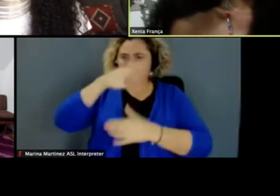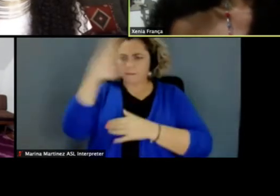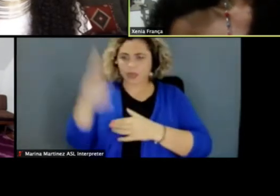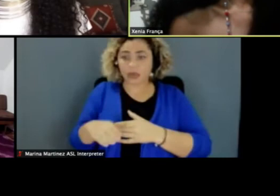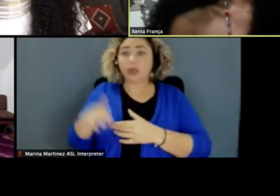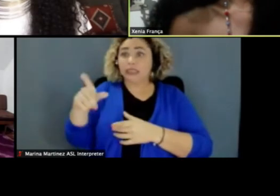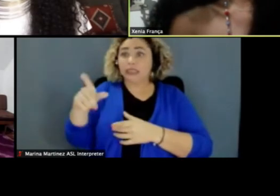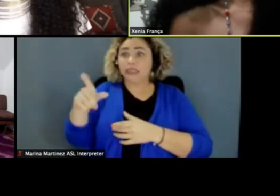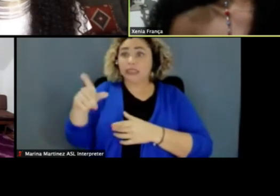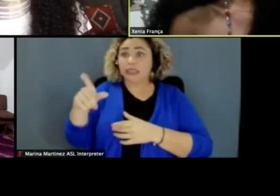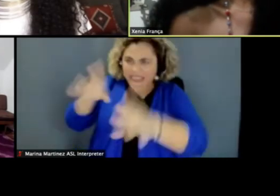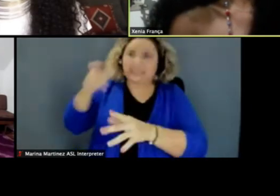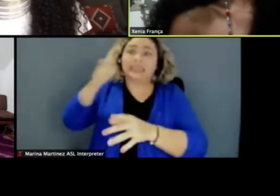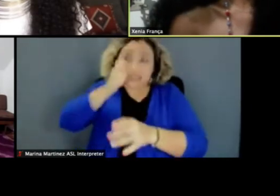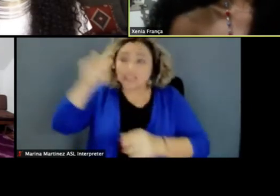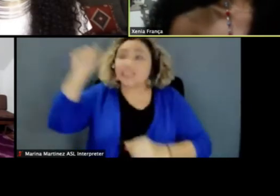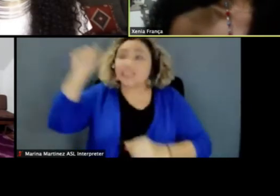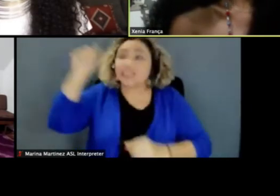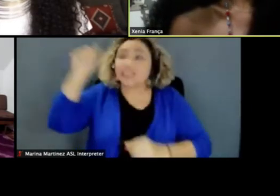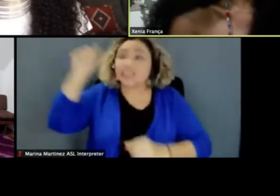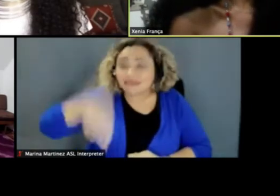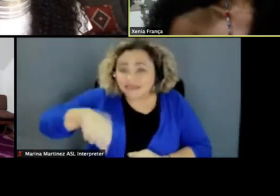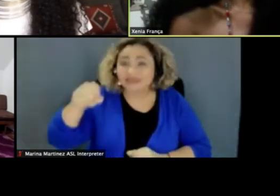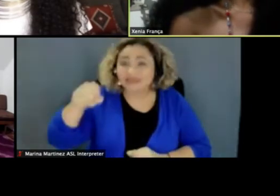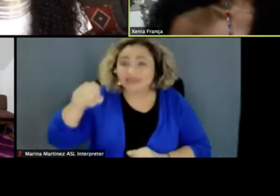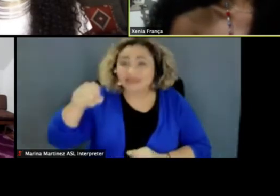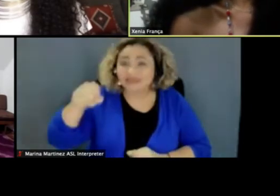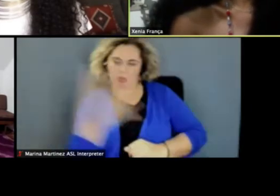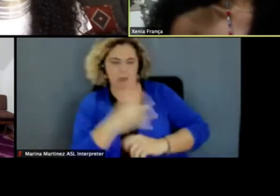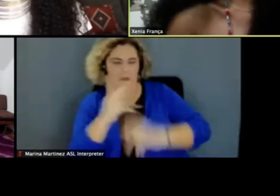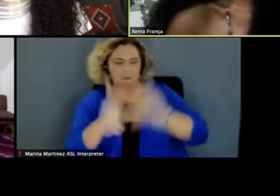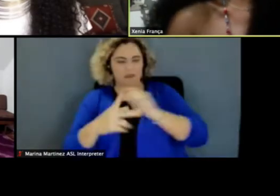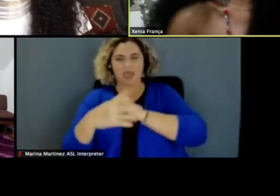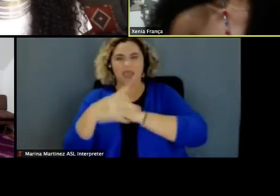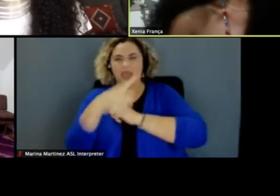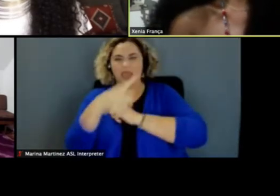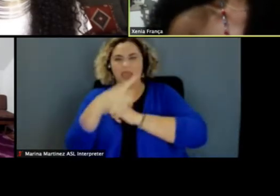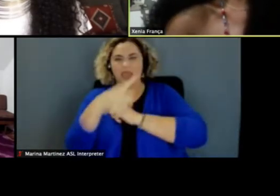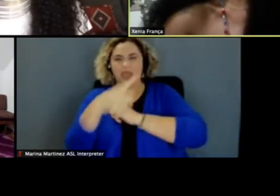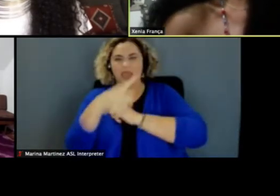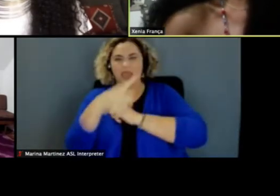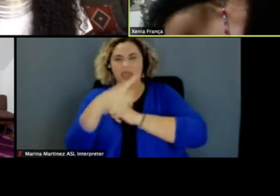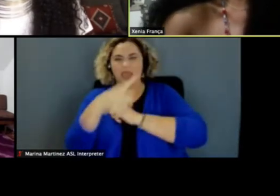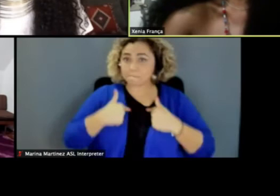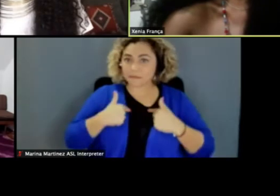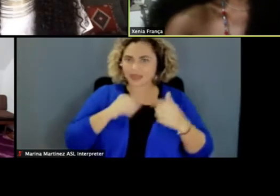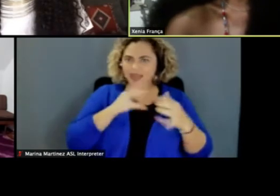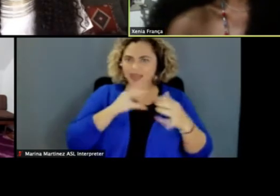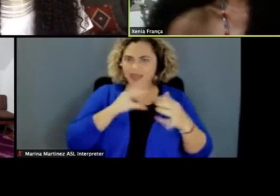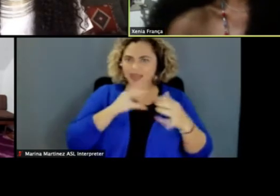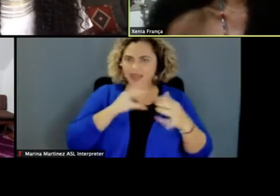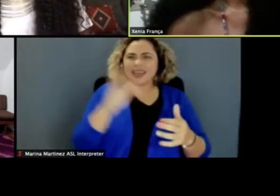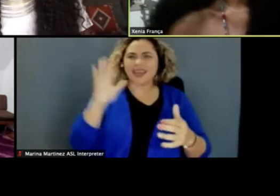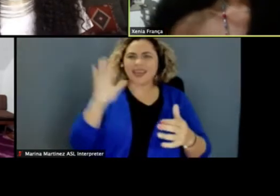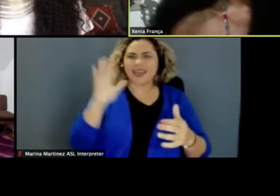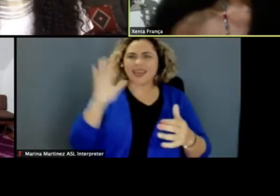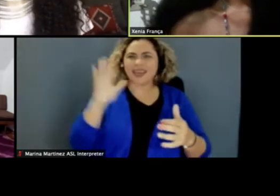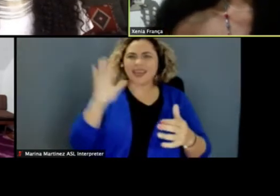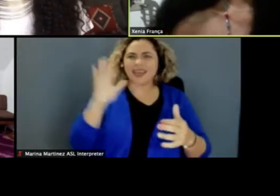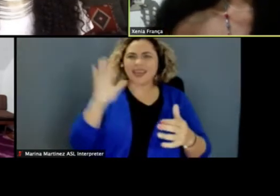racista e que é tão negligente com as pessoas negras, como é que eu fico nisso, como é que eu influencio as pessoas